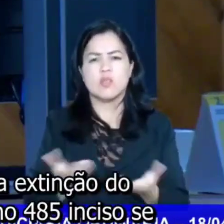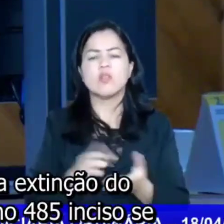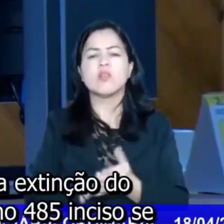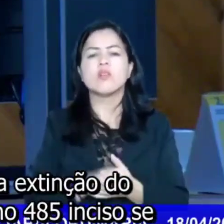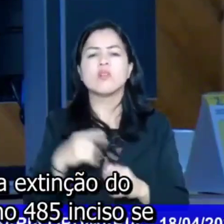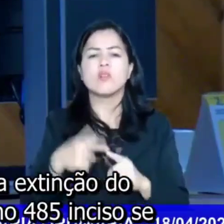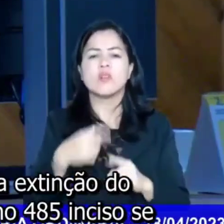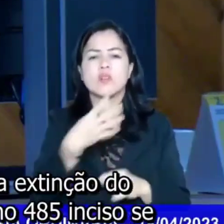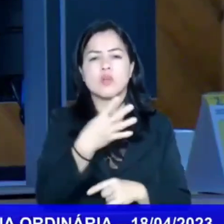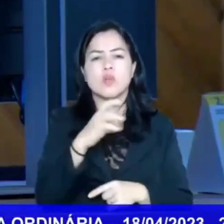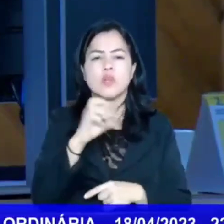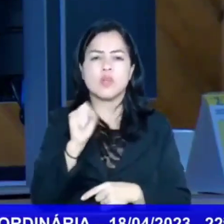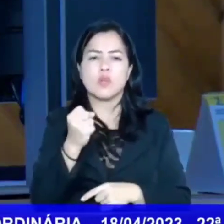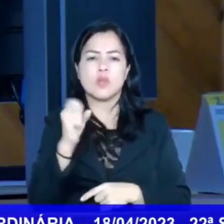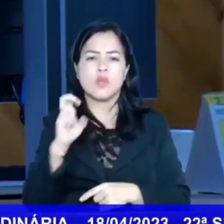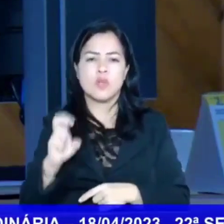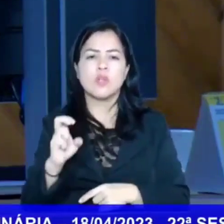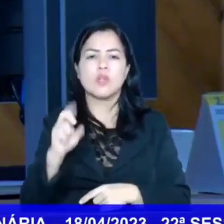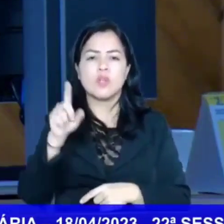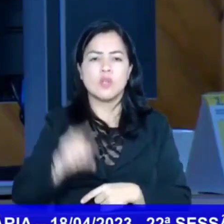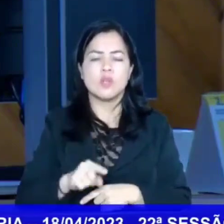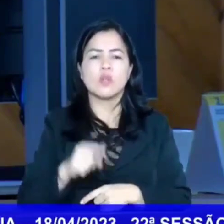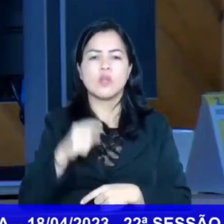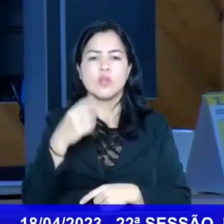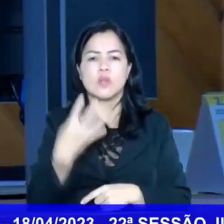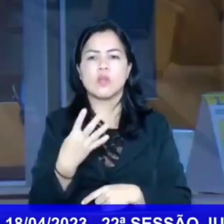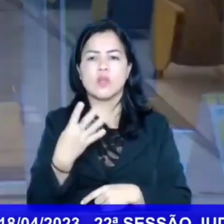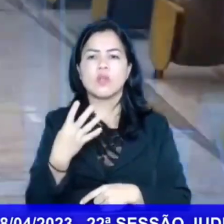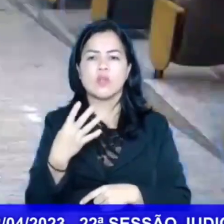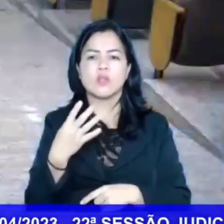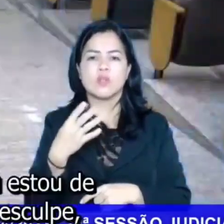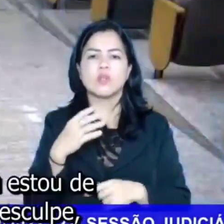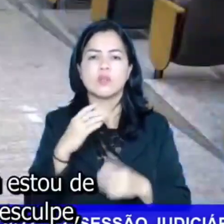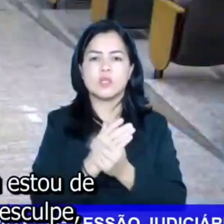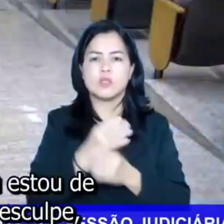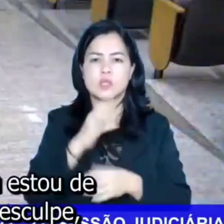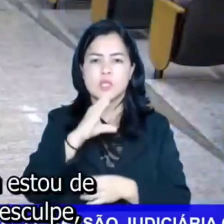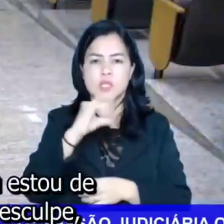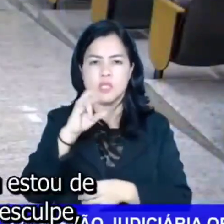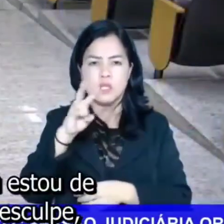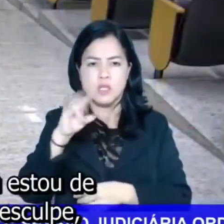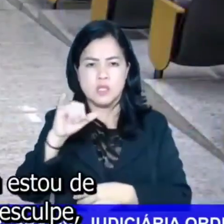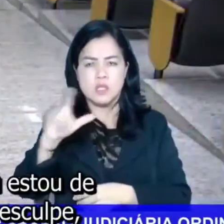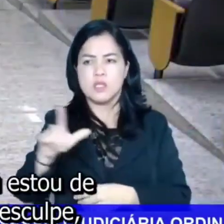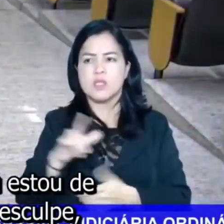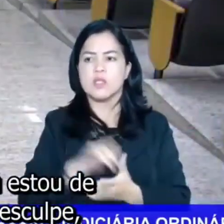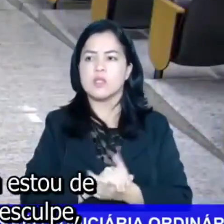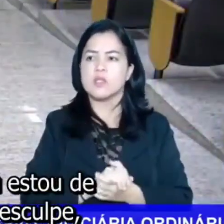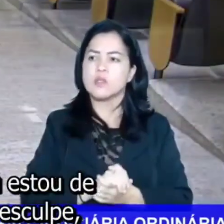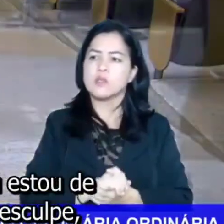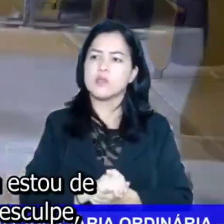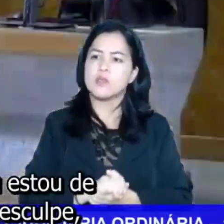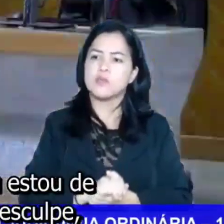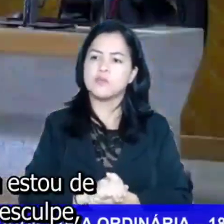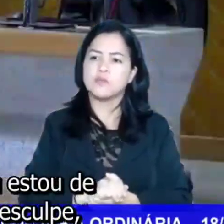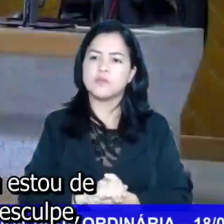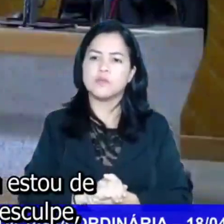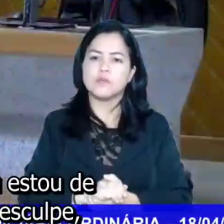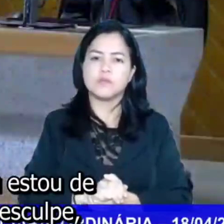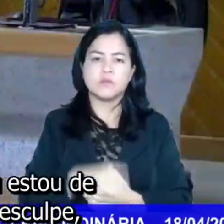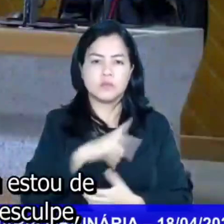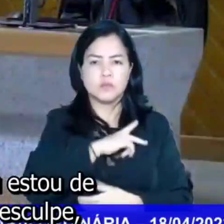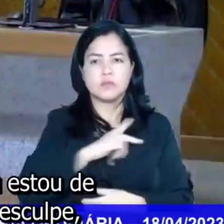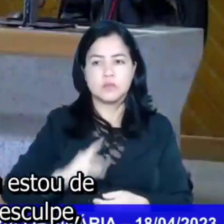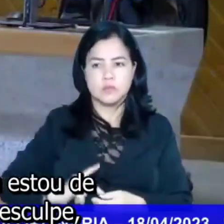fundamento no 485, inciso 6º do Código de Processo Civil, excelências. Imagem ampla do plenário. Imagem da tribuna localizada no